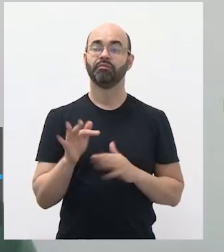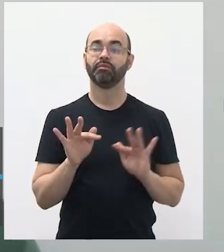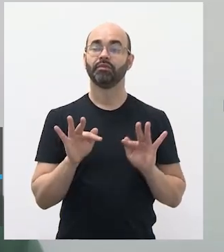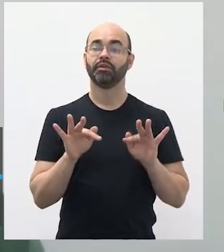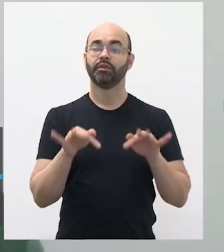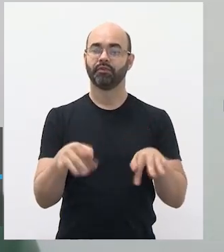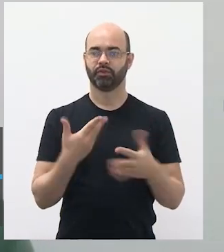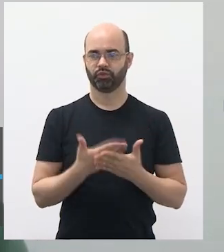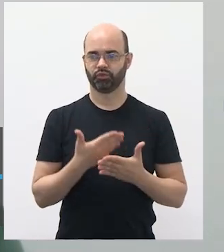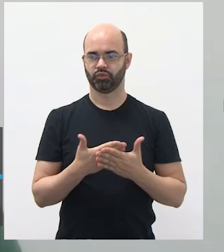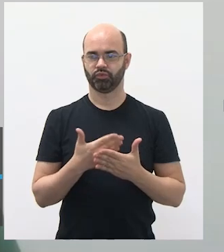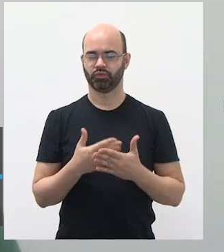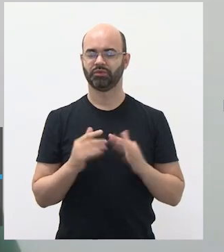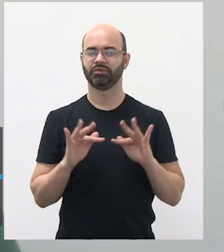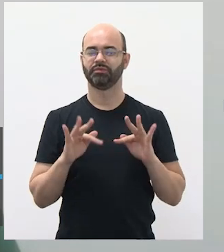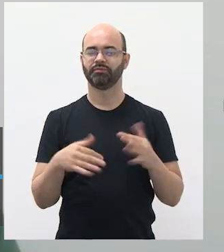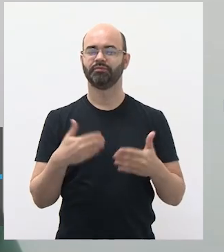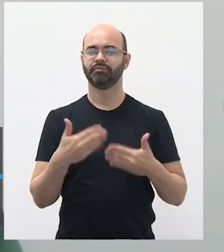dos estudos